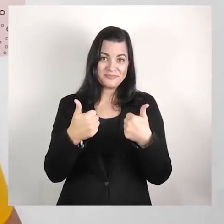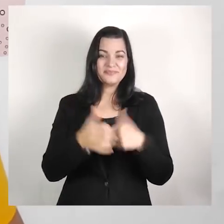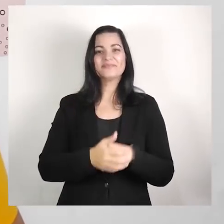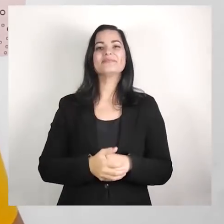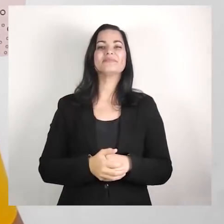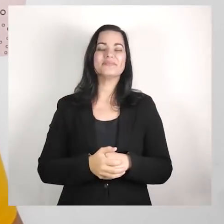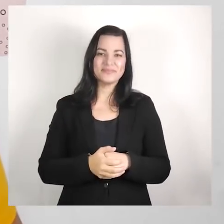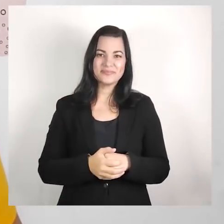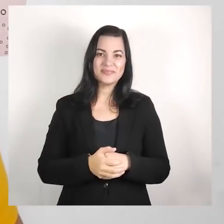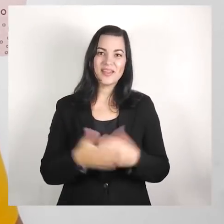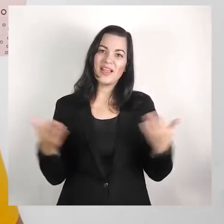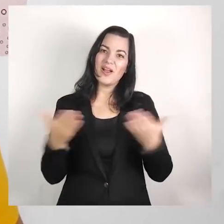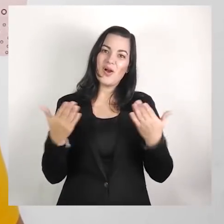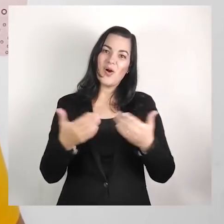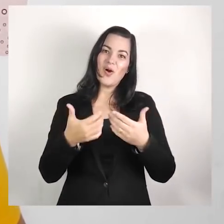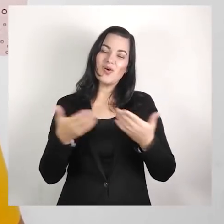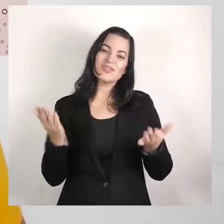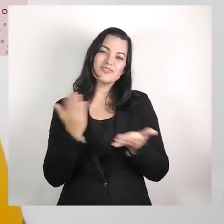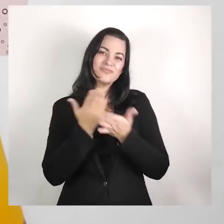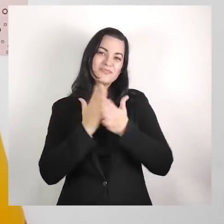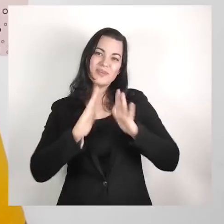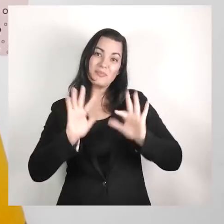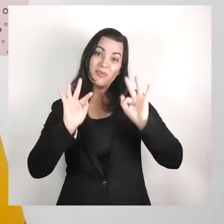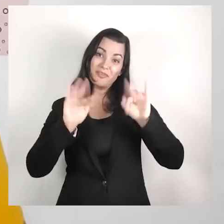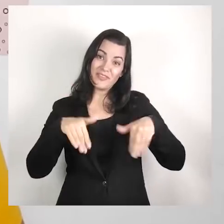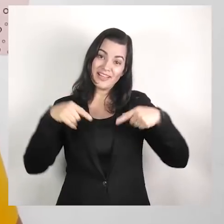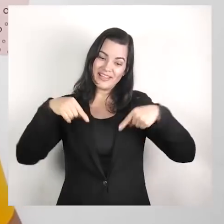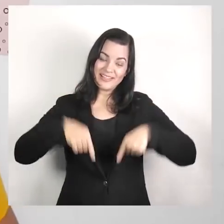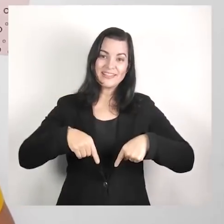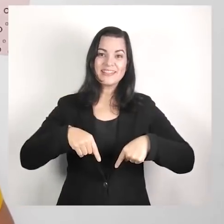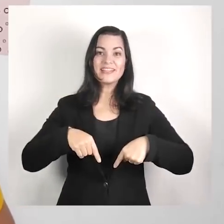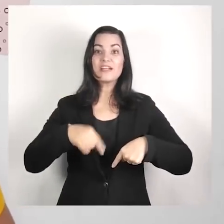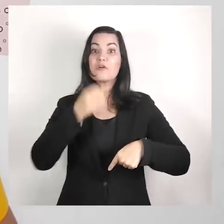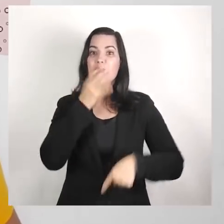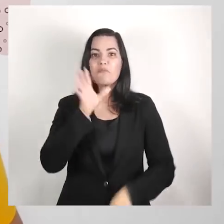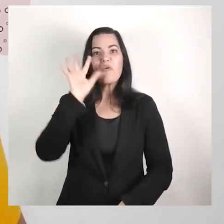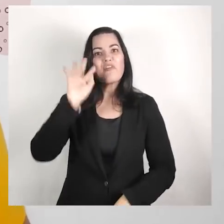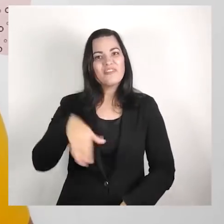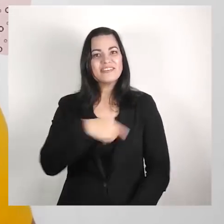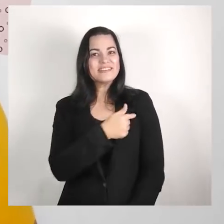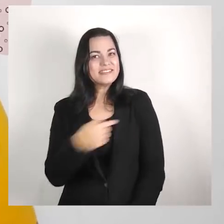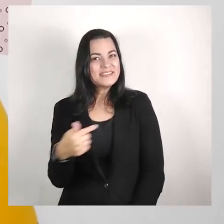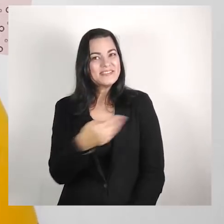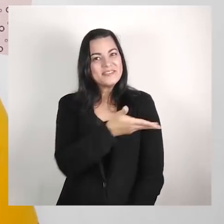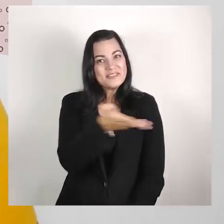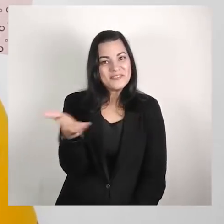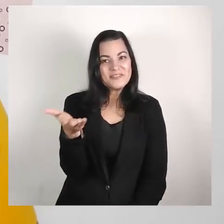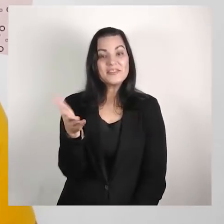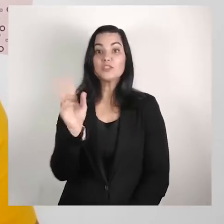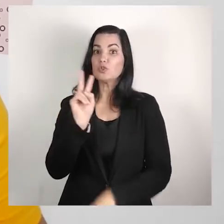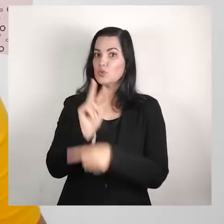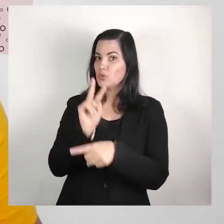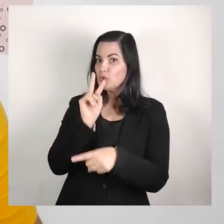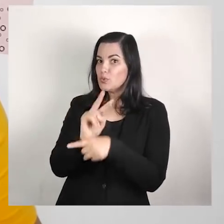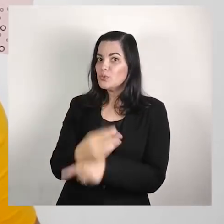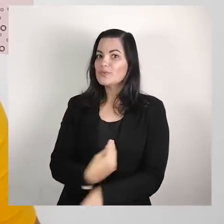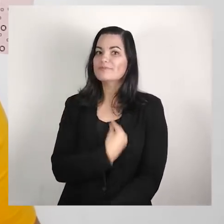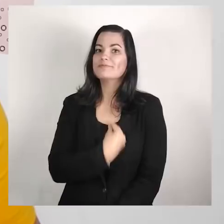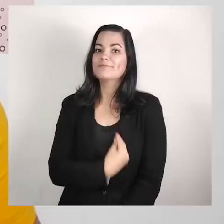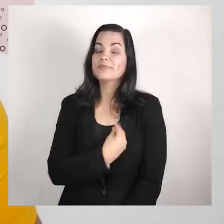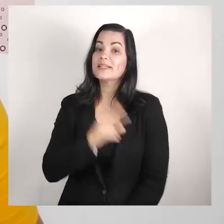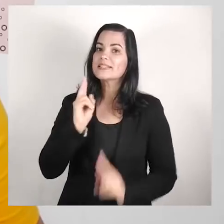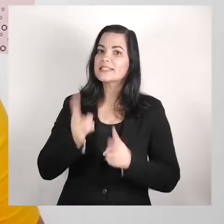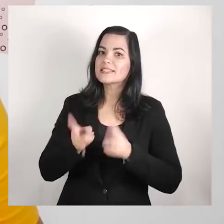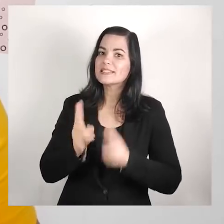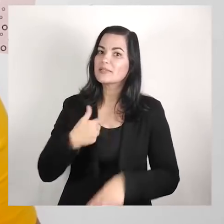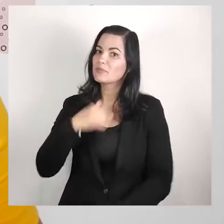para alguém, tá bom? Então hoje nós ficamos por aqui. Excelente final de semana para vocês. Se